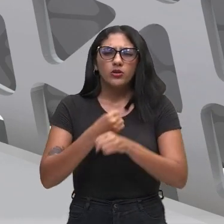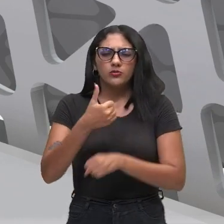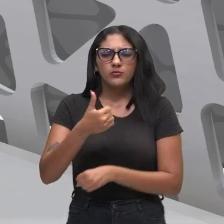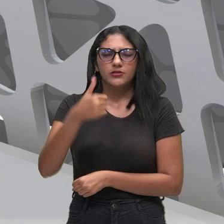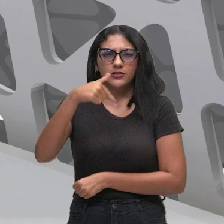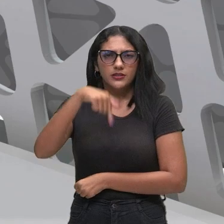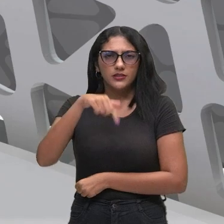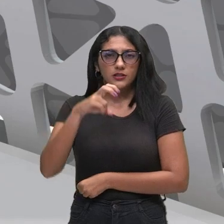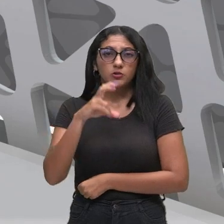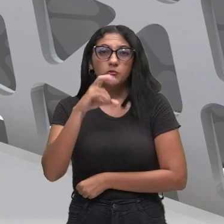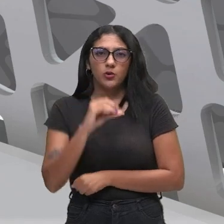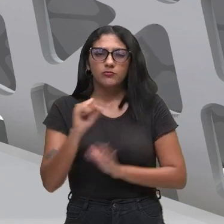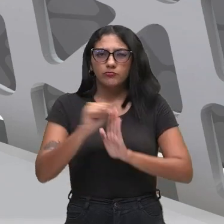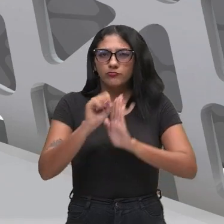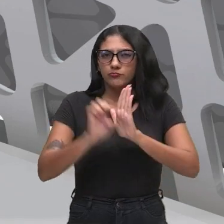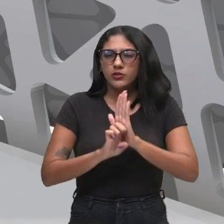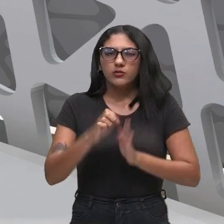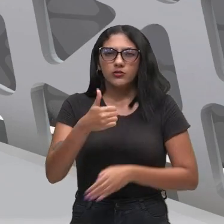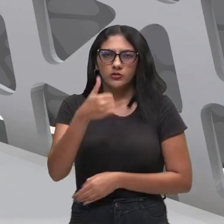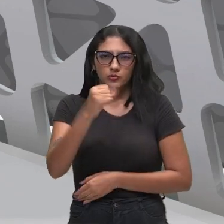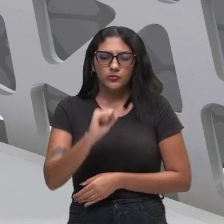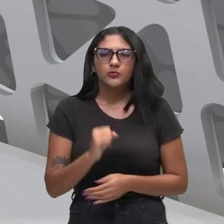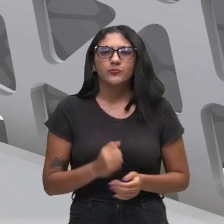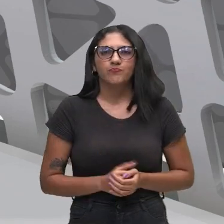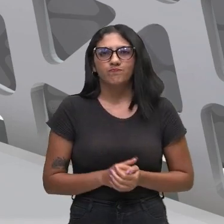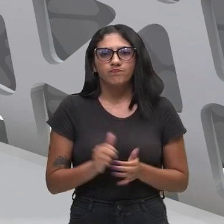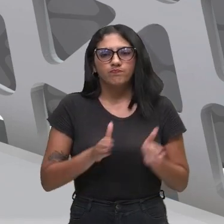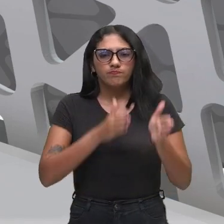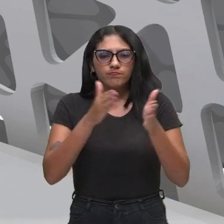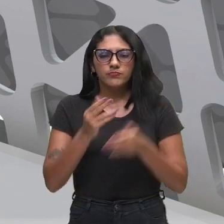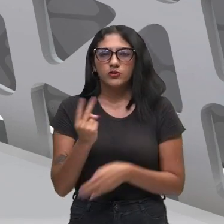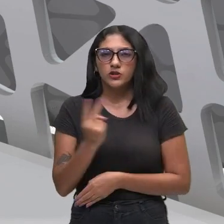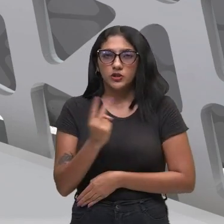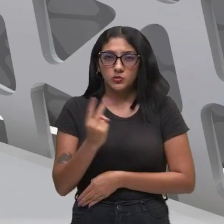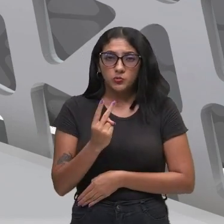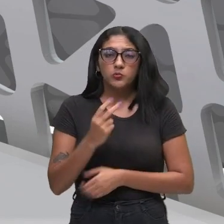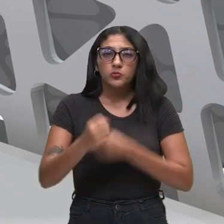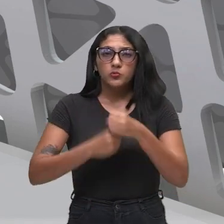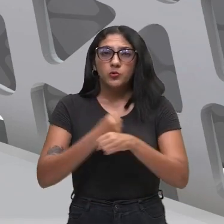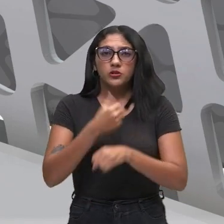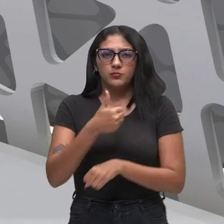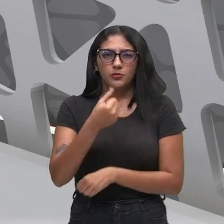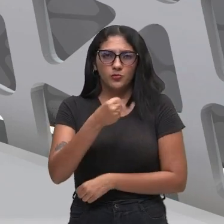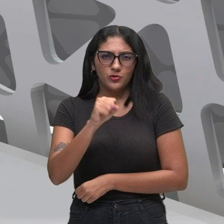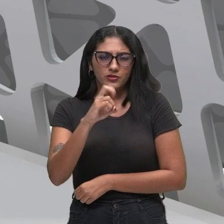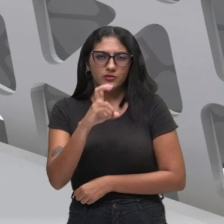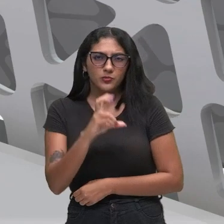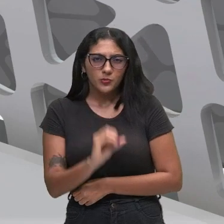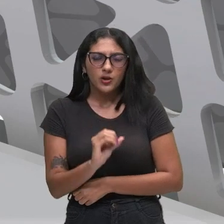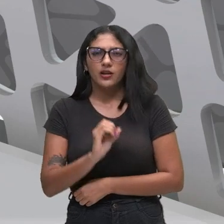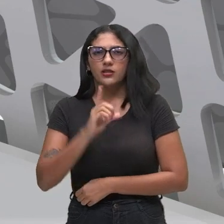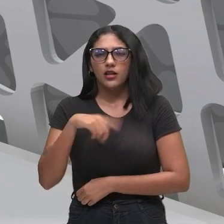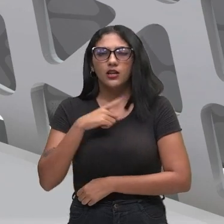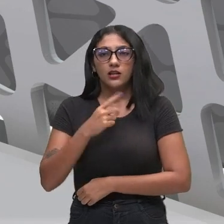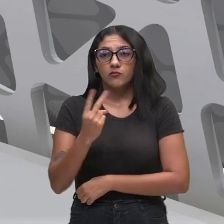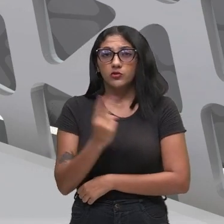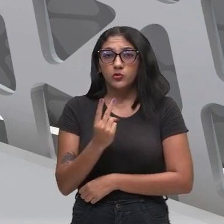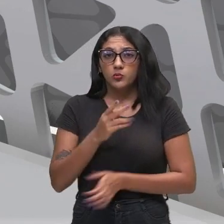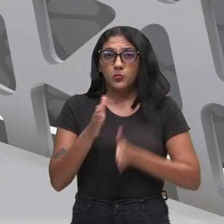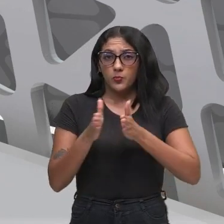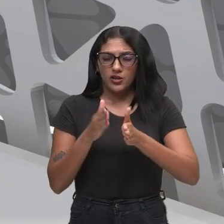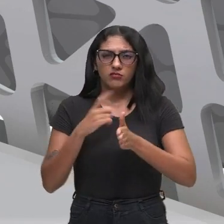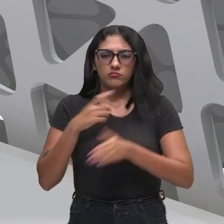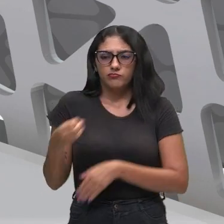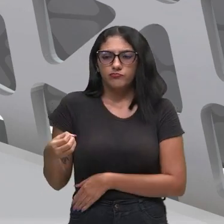século XVIII. Já a segunda fase, em 1850, nós vamos ter o surgimento de novas